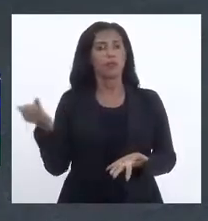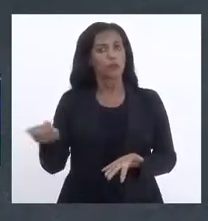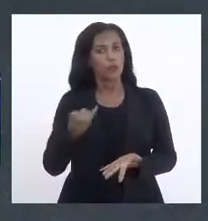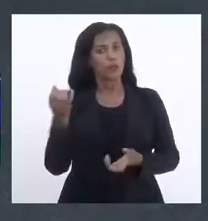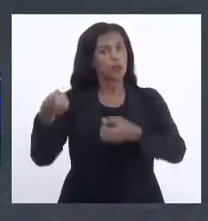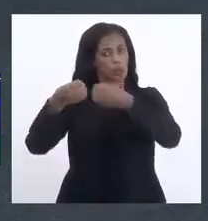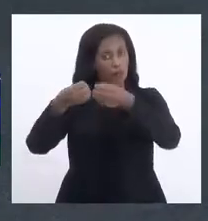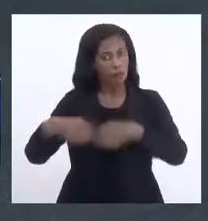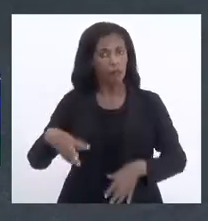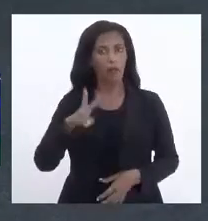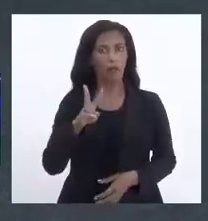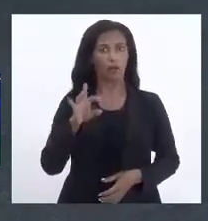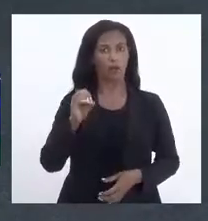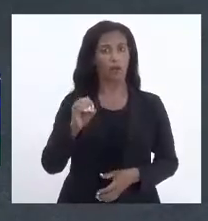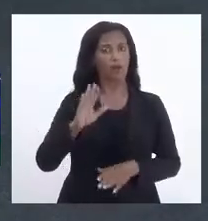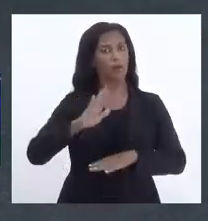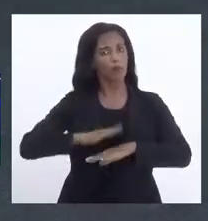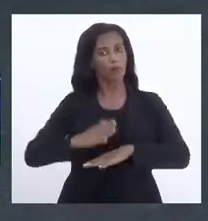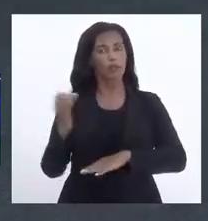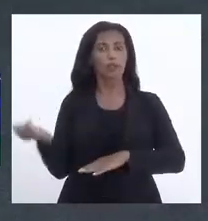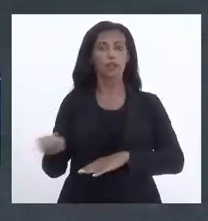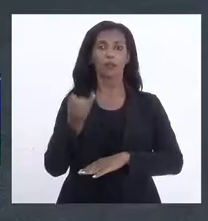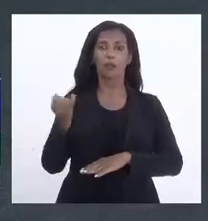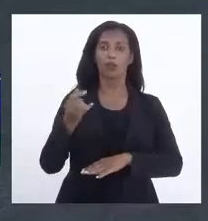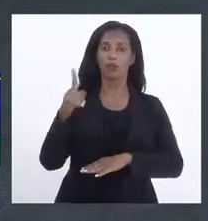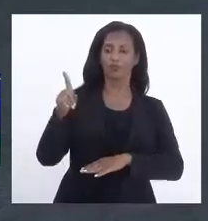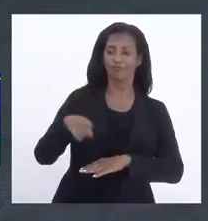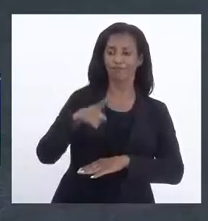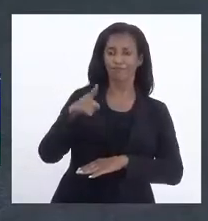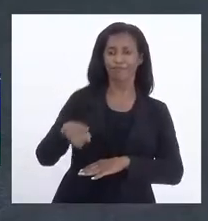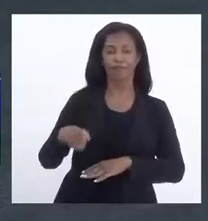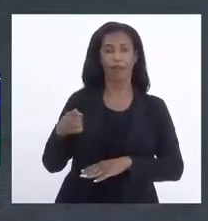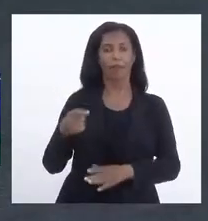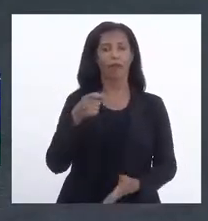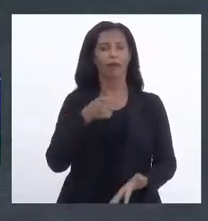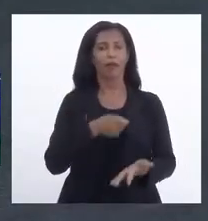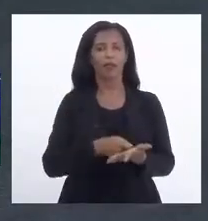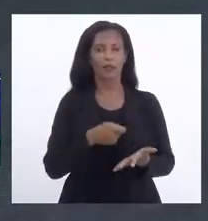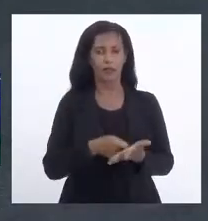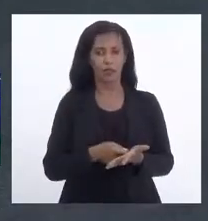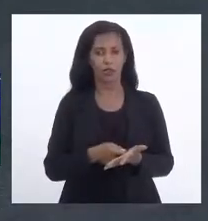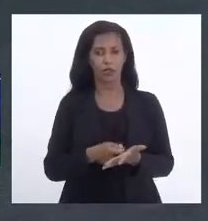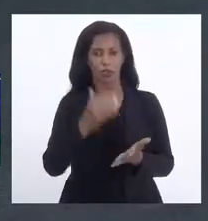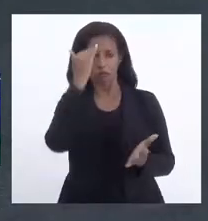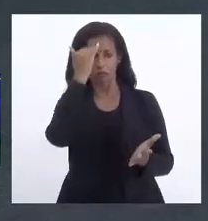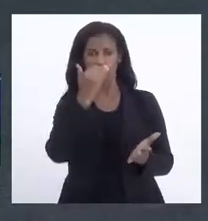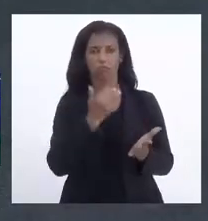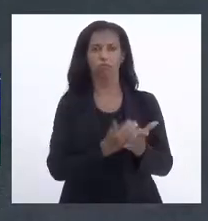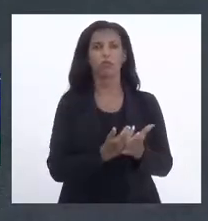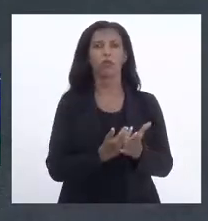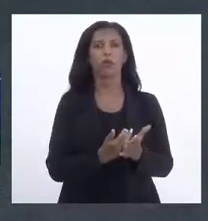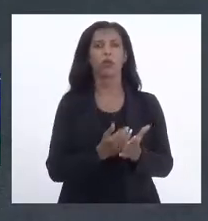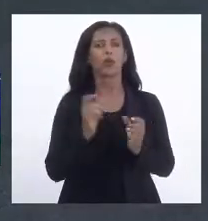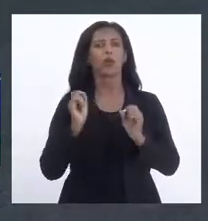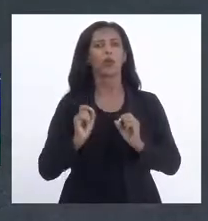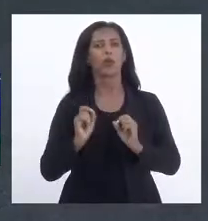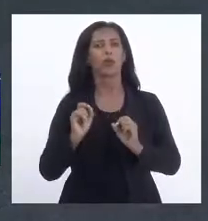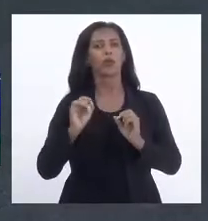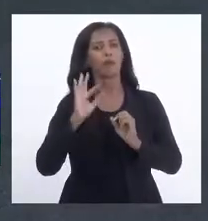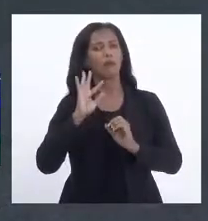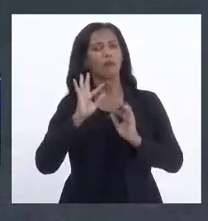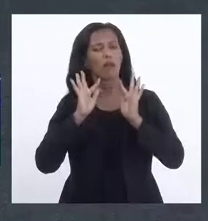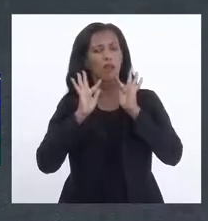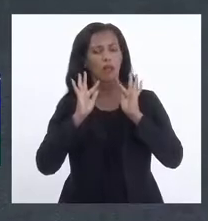derrubar o veto, mas tão importante quanto derrubar o veto é garantir o cumprimento da decisão desta